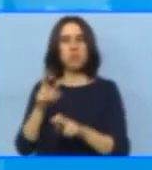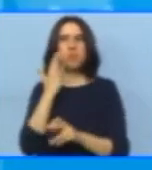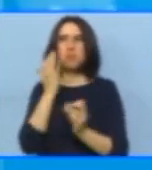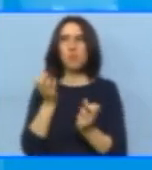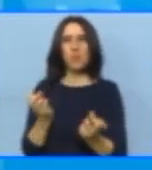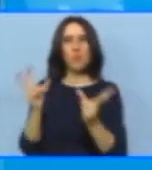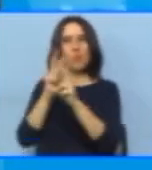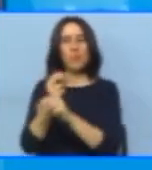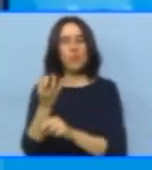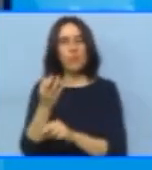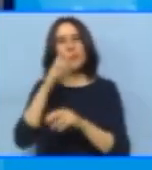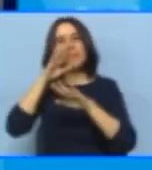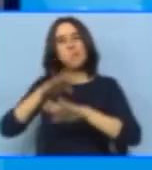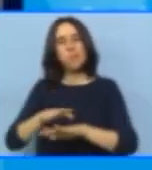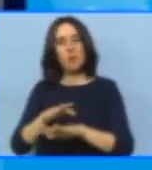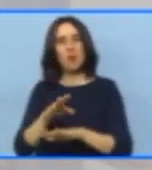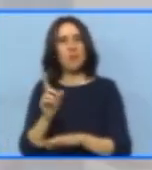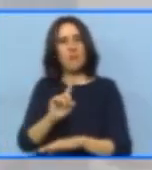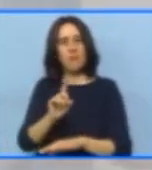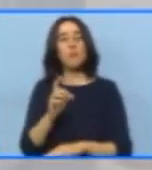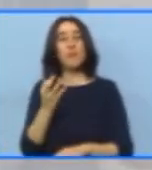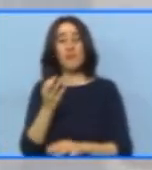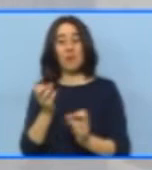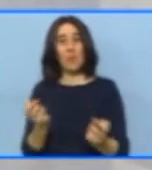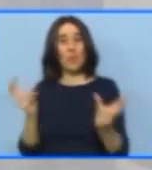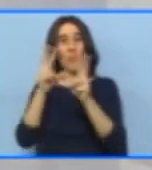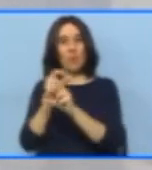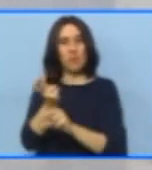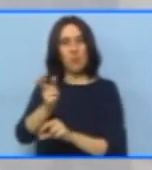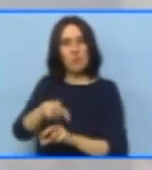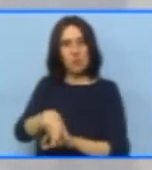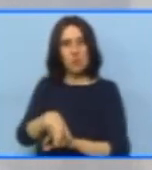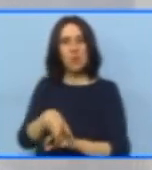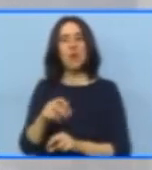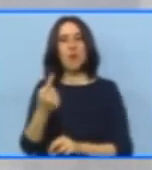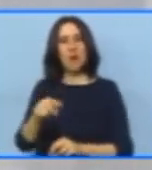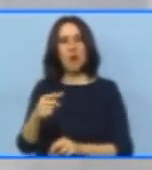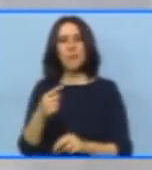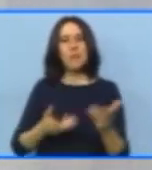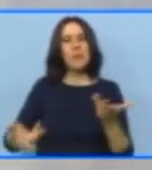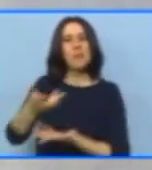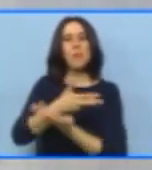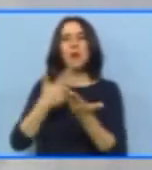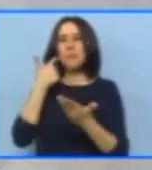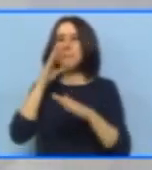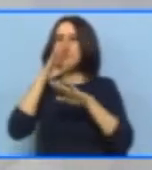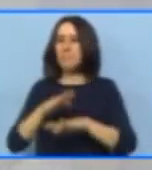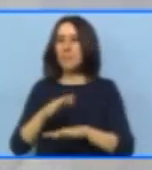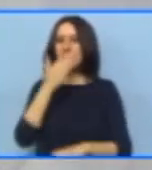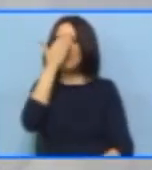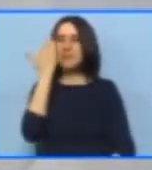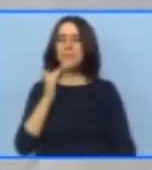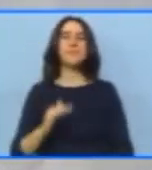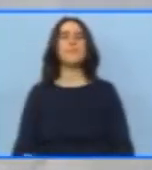novo, imparável porque esse algo de novo que está a acontecer tem uma dinâmica que nos parece difícil de parar. António